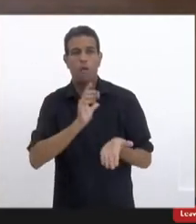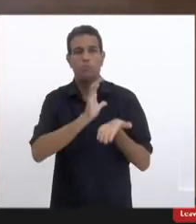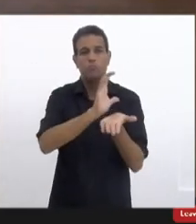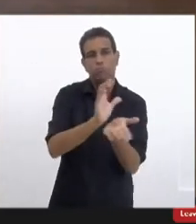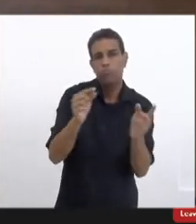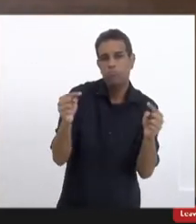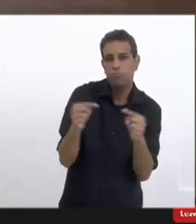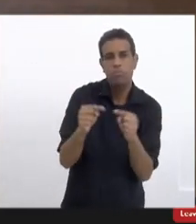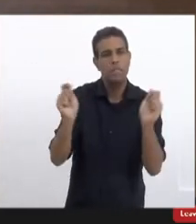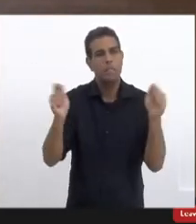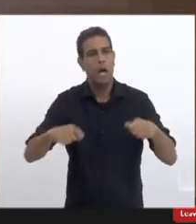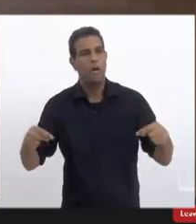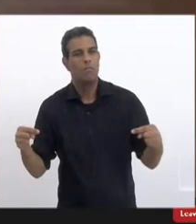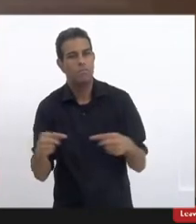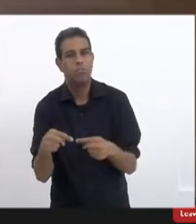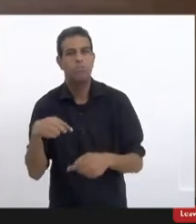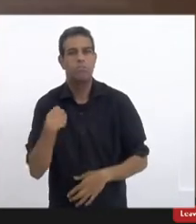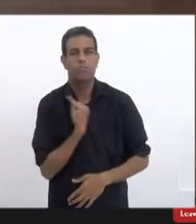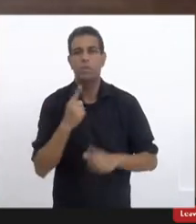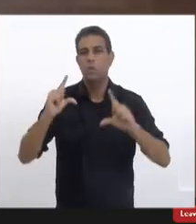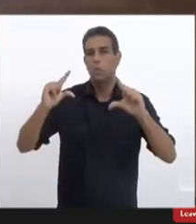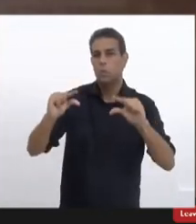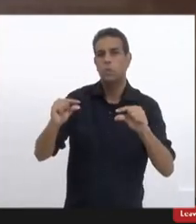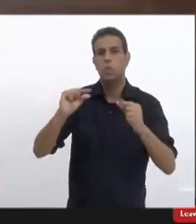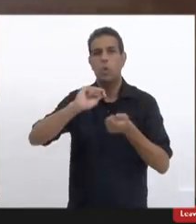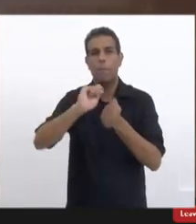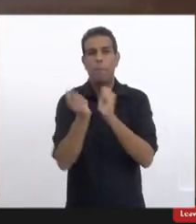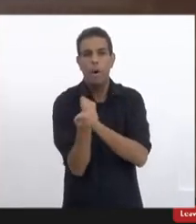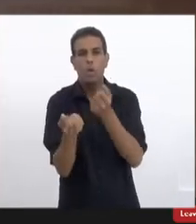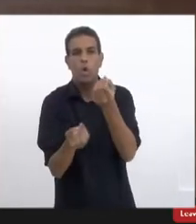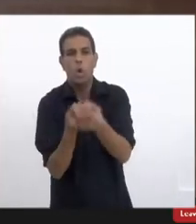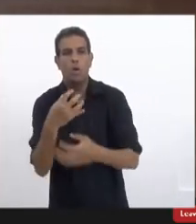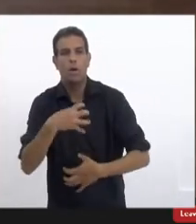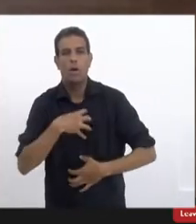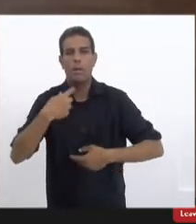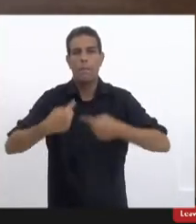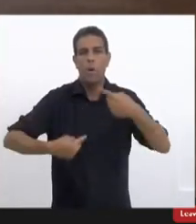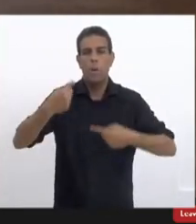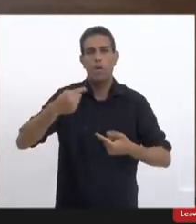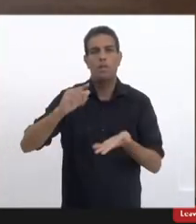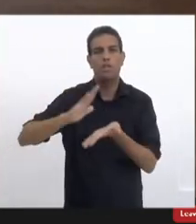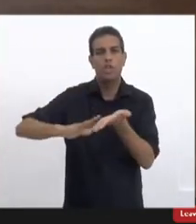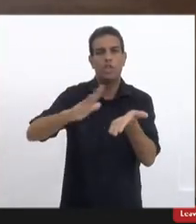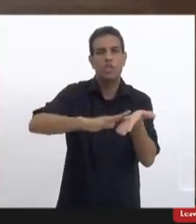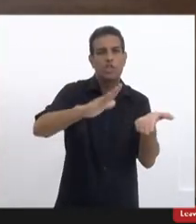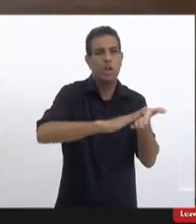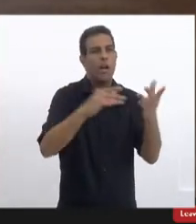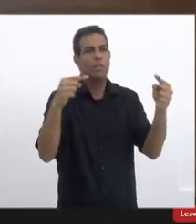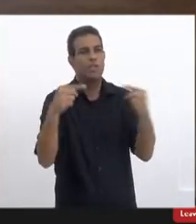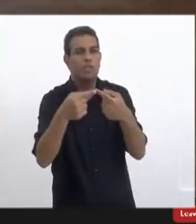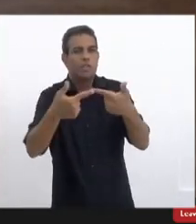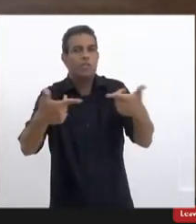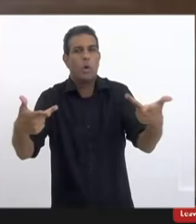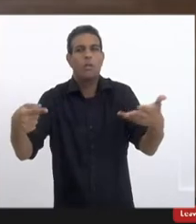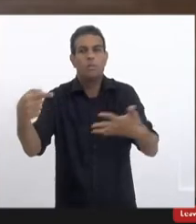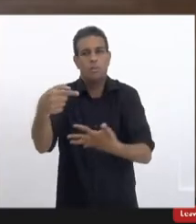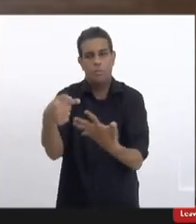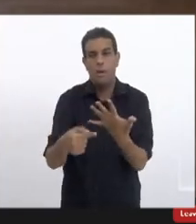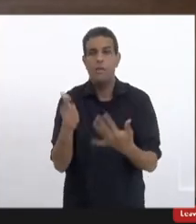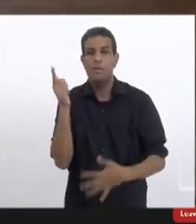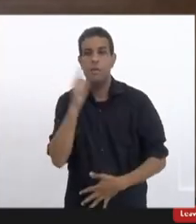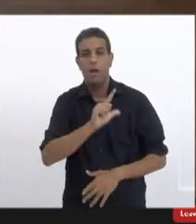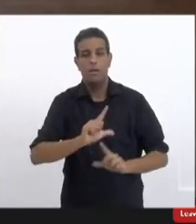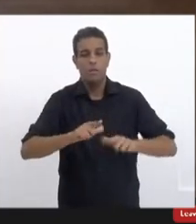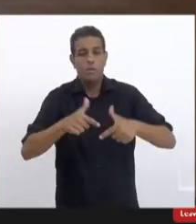né, vem cada vez mais se retraindo, principalmente também com a política de gastos, né, com o teto de gastos,